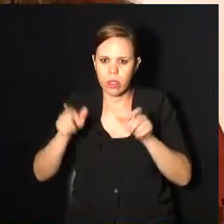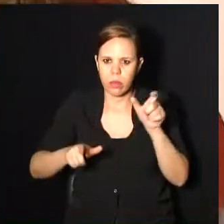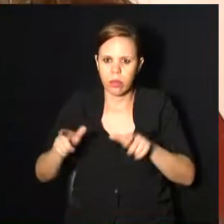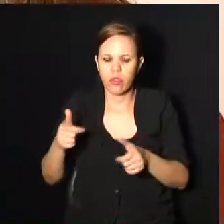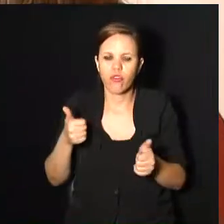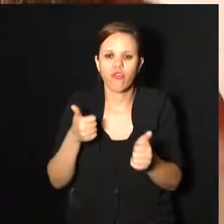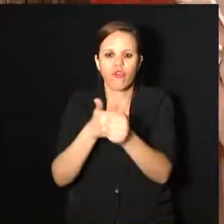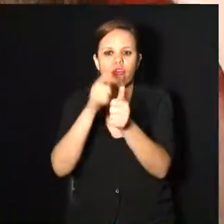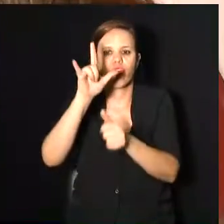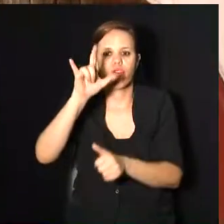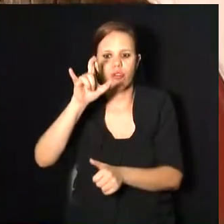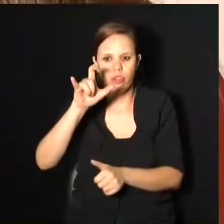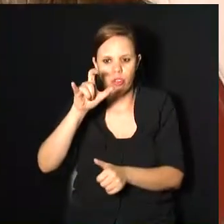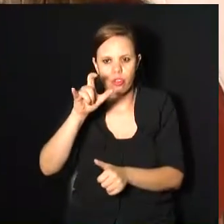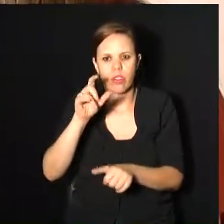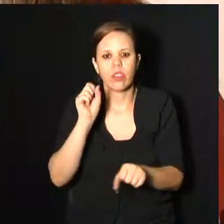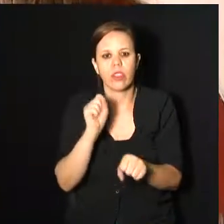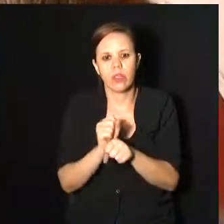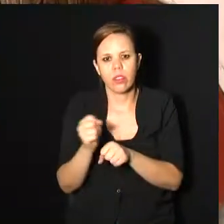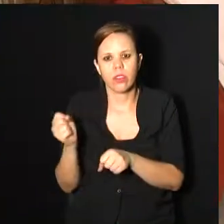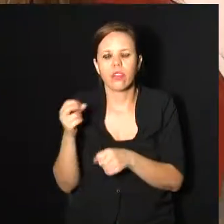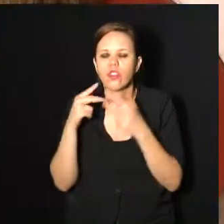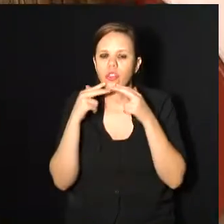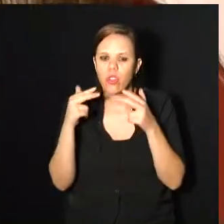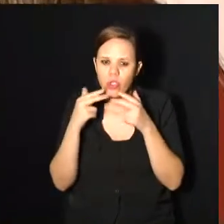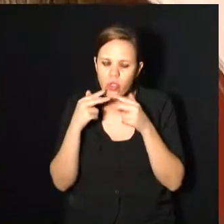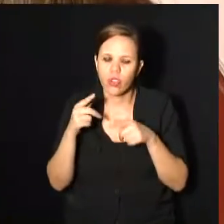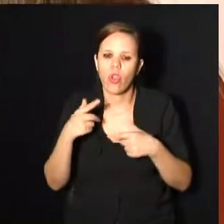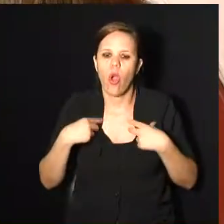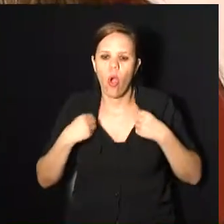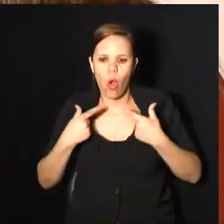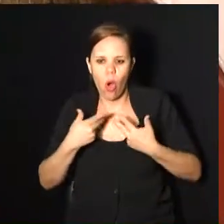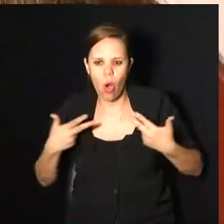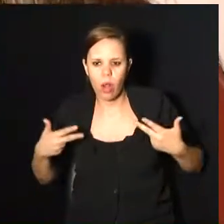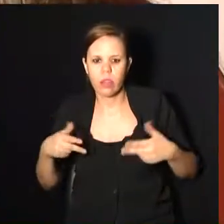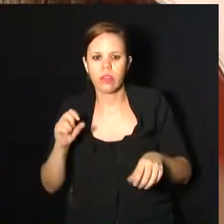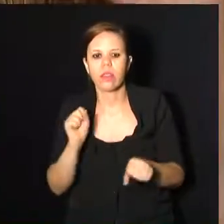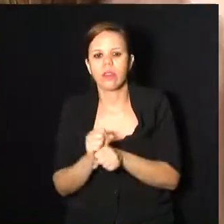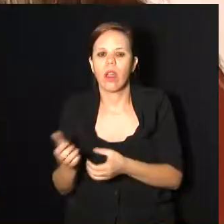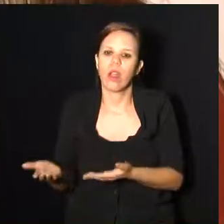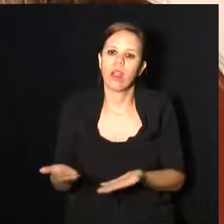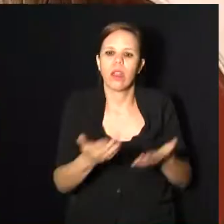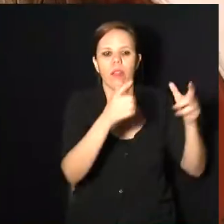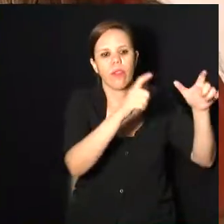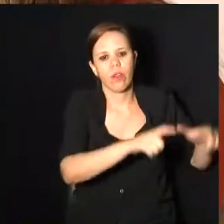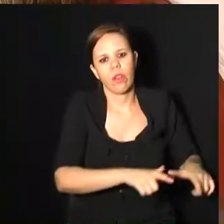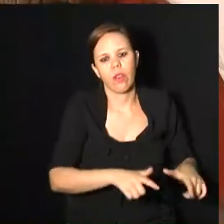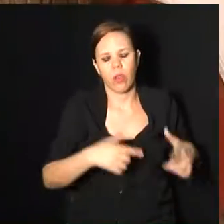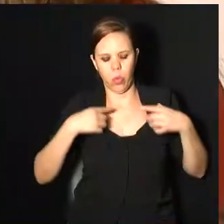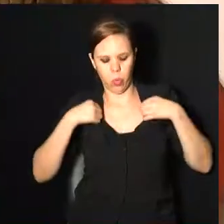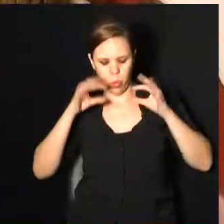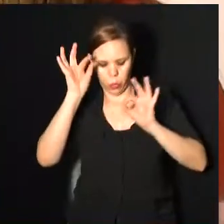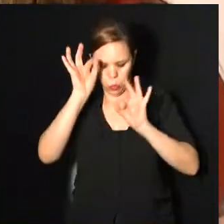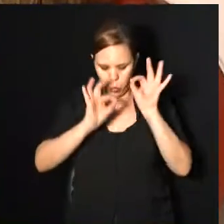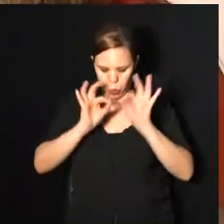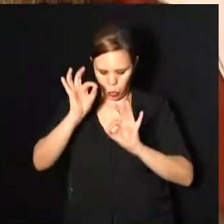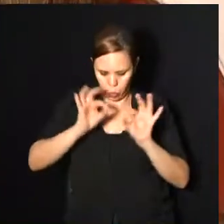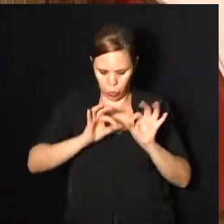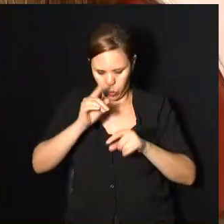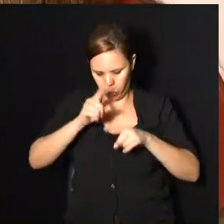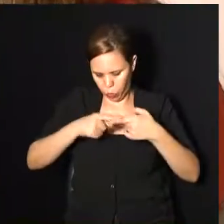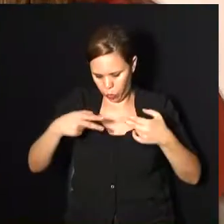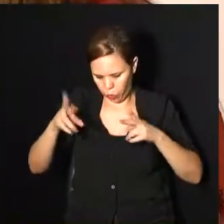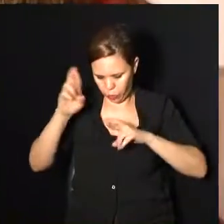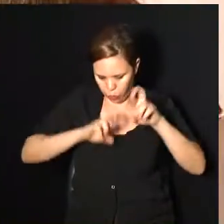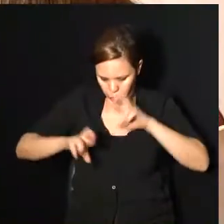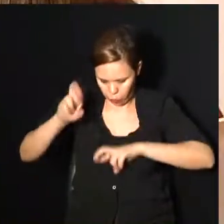gente no Instagram, inclusive, fica esperando as novidades e ficam lá de casa, né? Então, eu levo roupa, a gente monta looks. Se você for